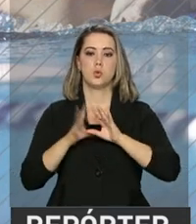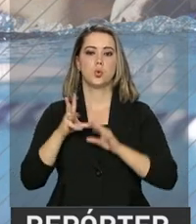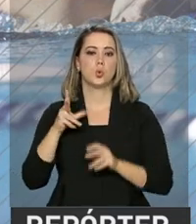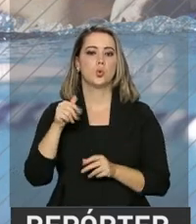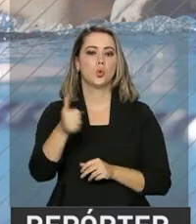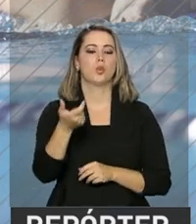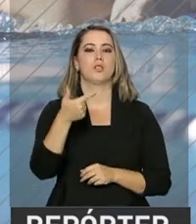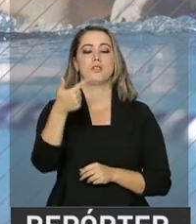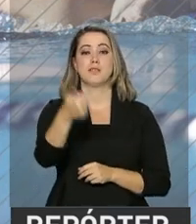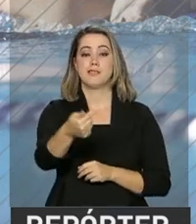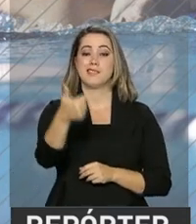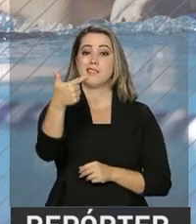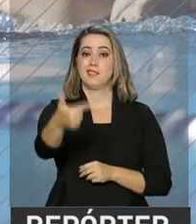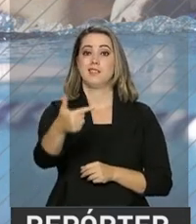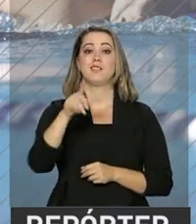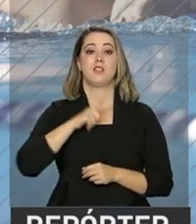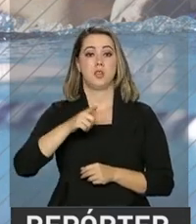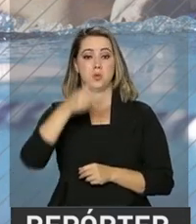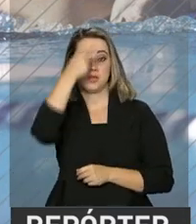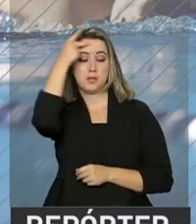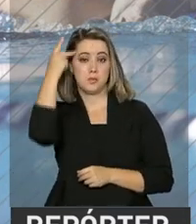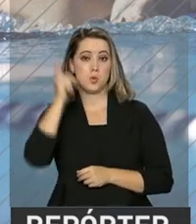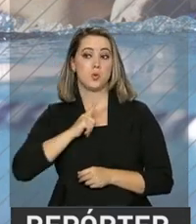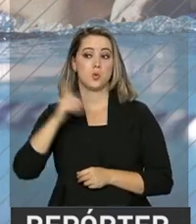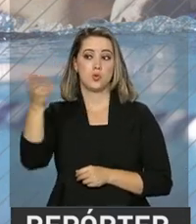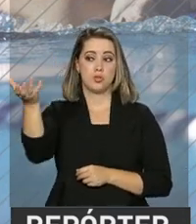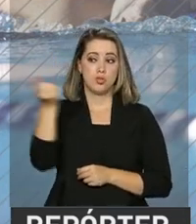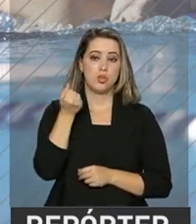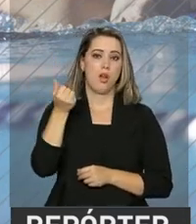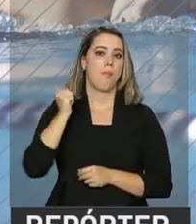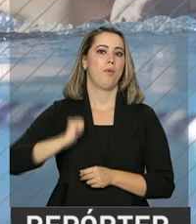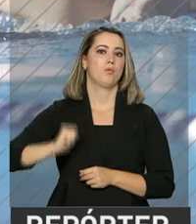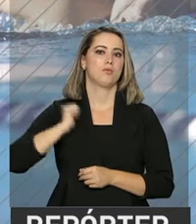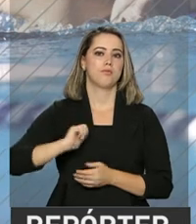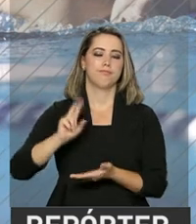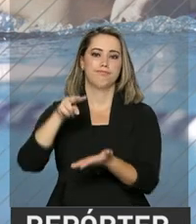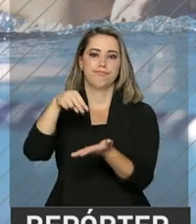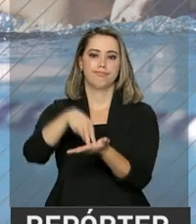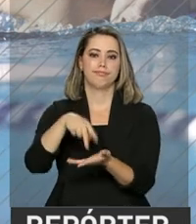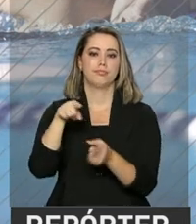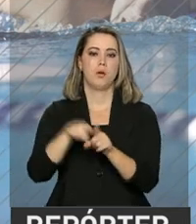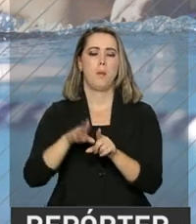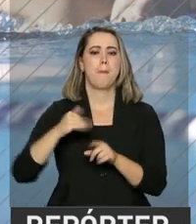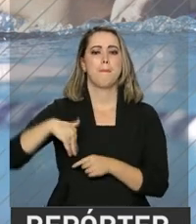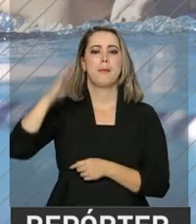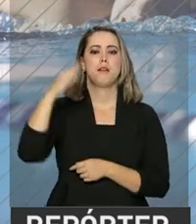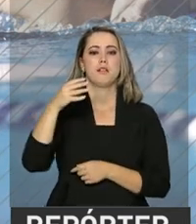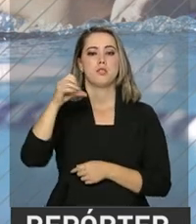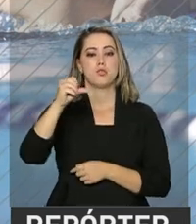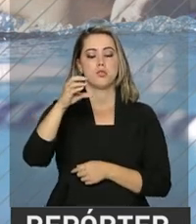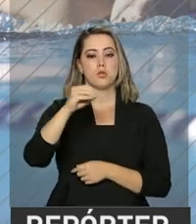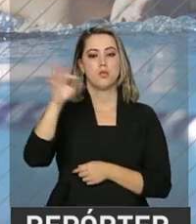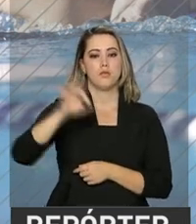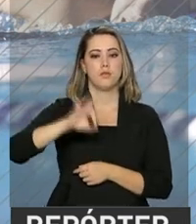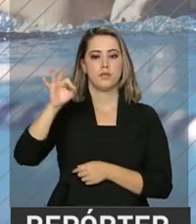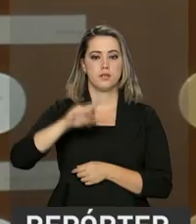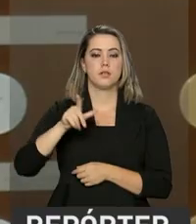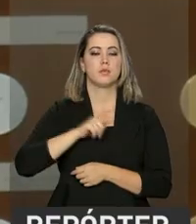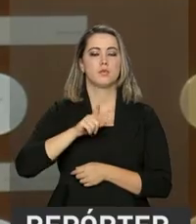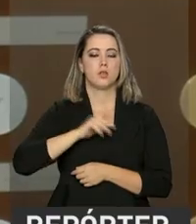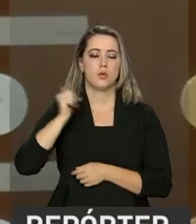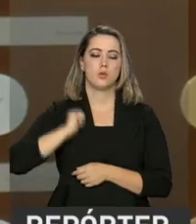pessoas patrocinadas pela bolsa atleta e mais de 90% dos atletas paralímpicos eram bolsistas